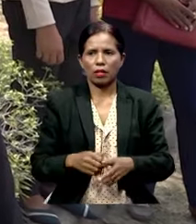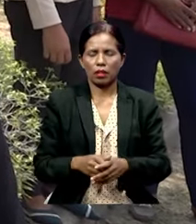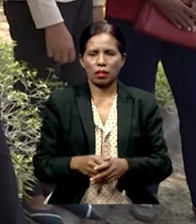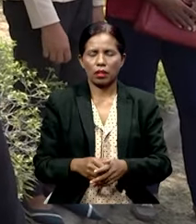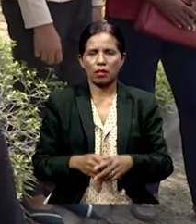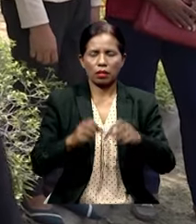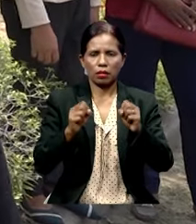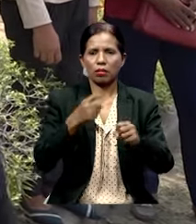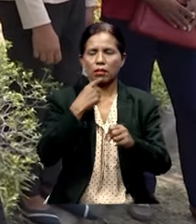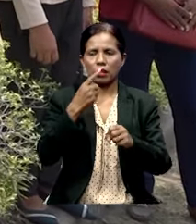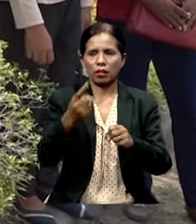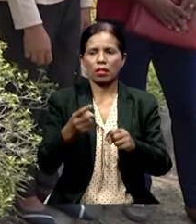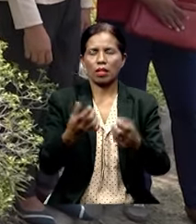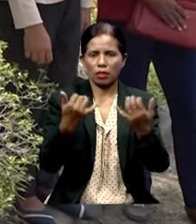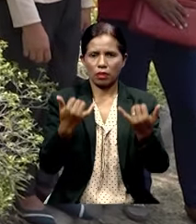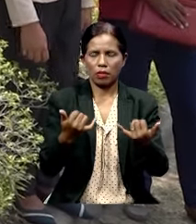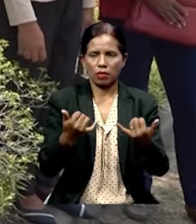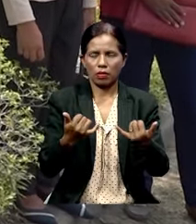antisipada ho di hatete ka tak gloria guarda